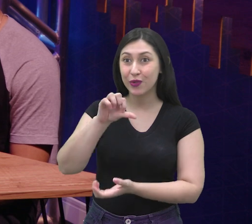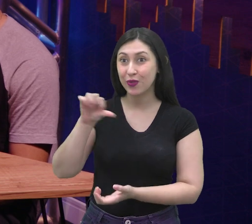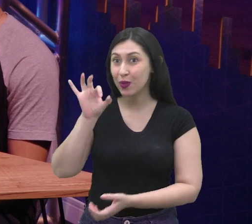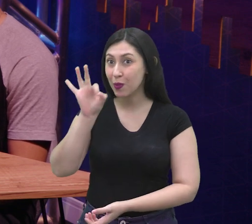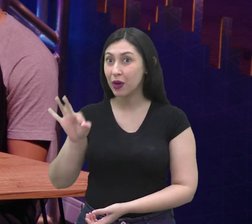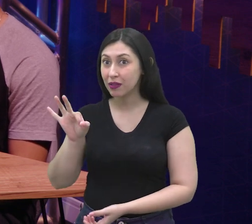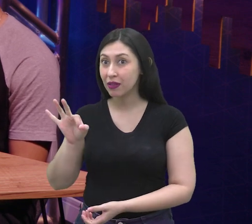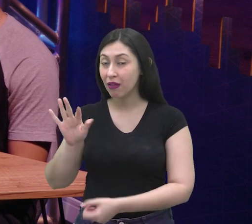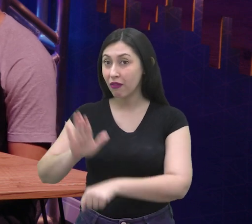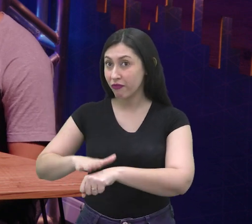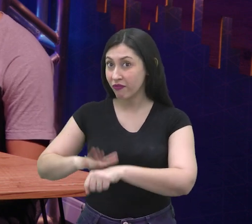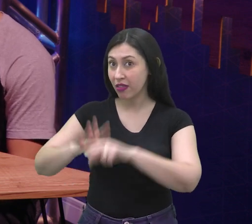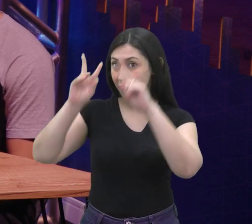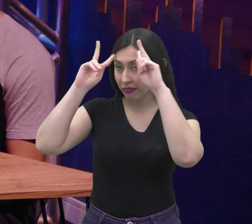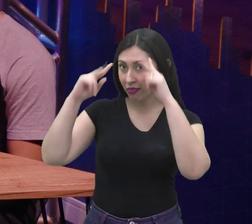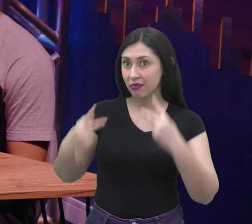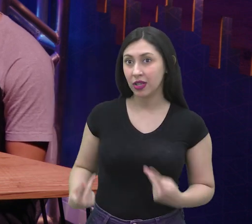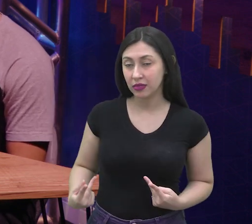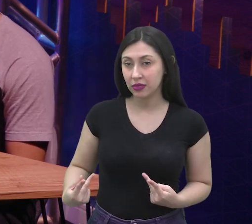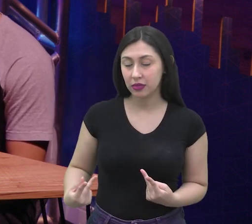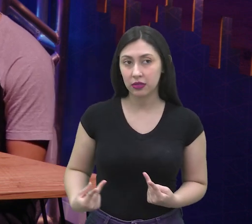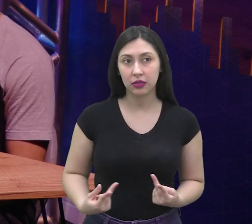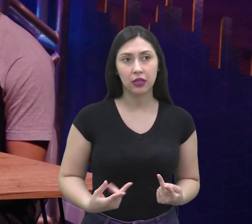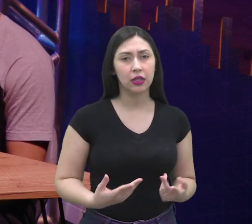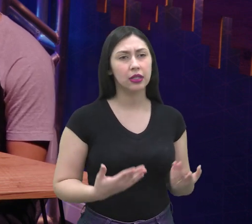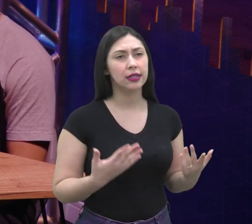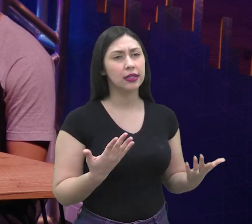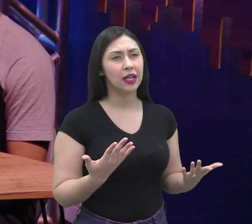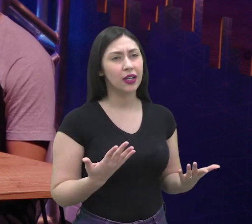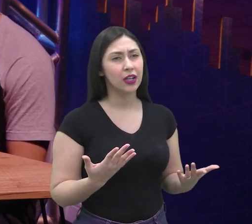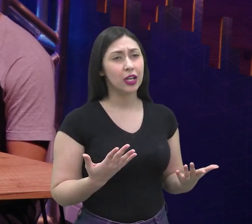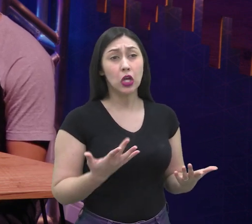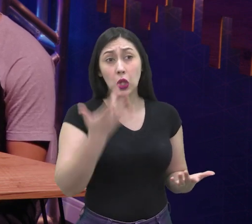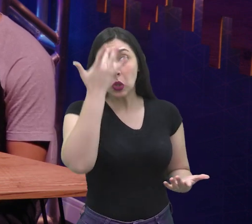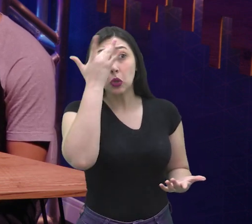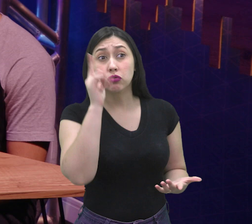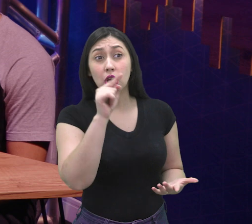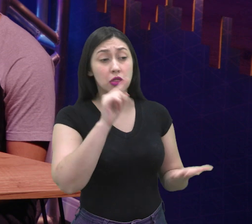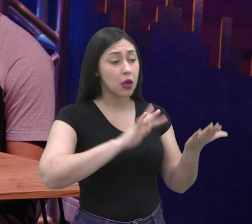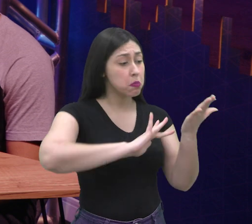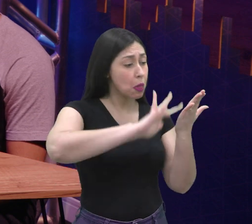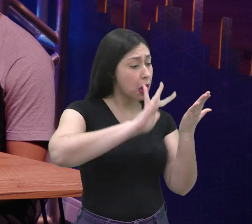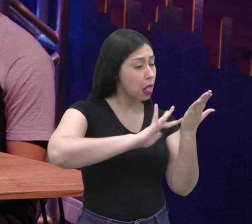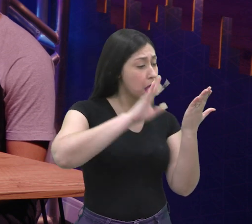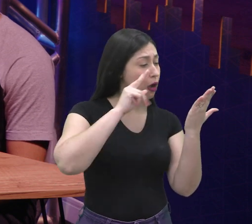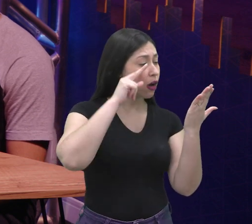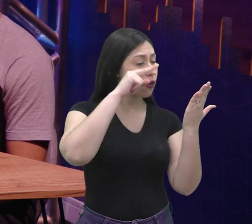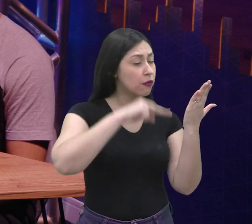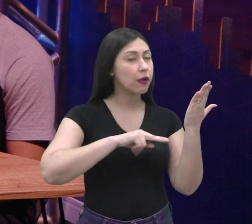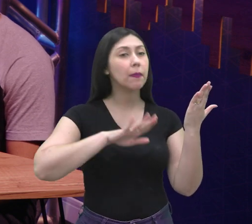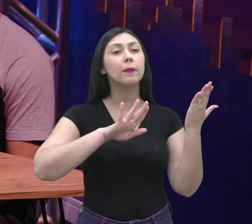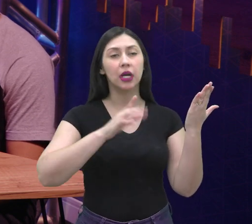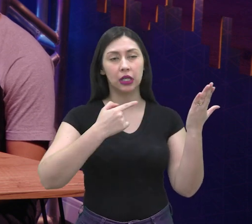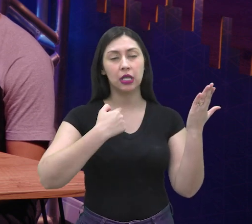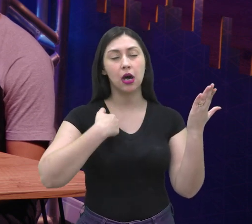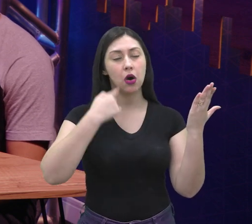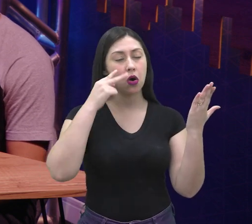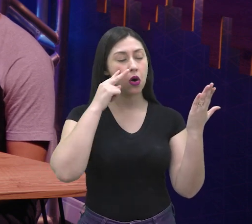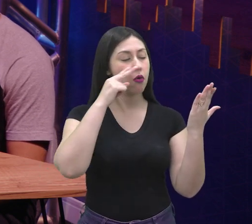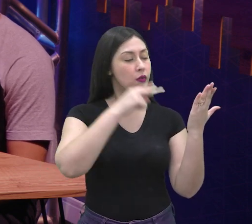são propositais, né? São causadas pelo homem. E Samuel, não sei se passou pelo seu feed, mas pelo meu passou, assim,